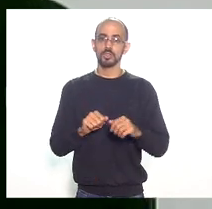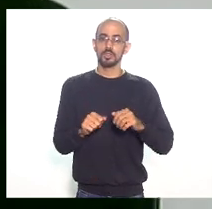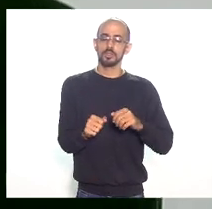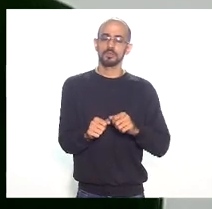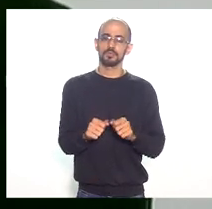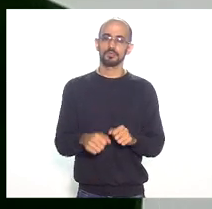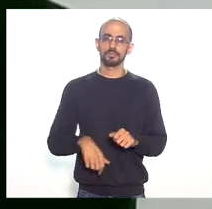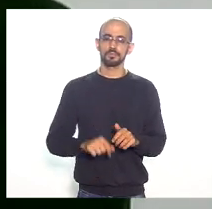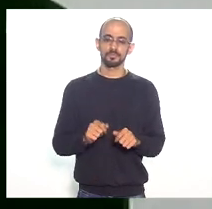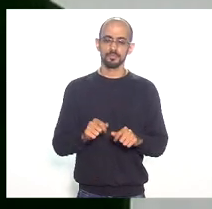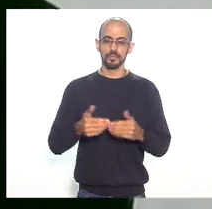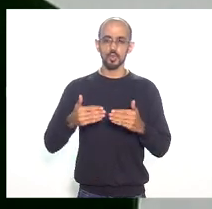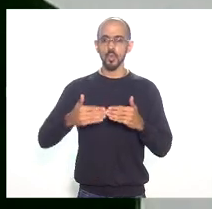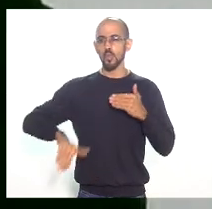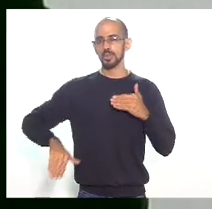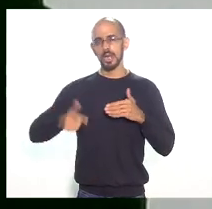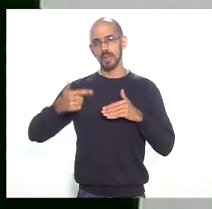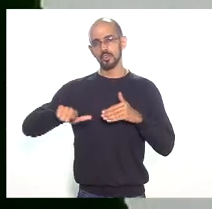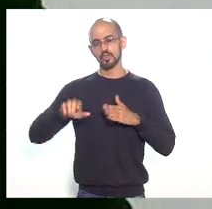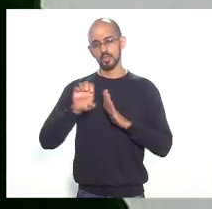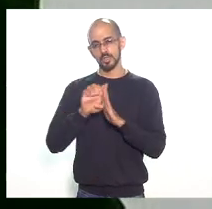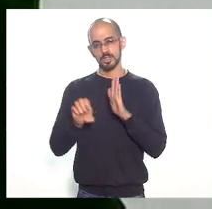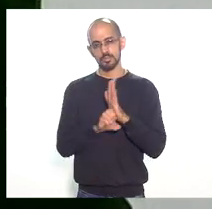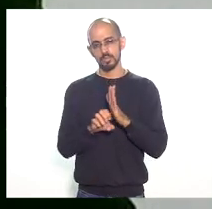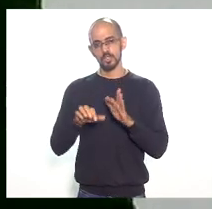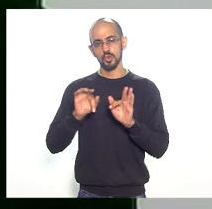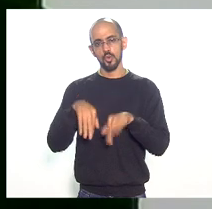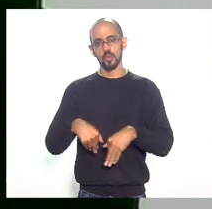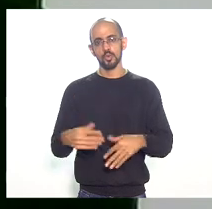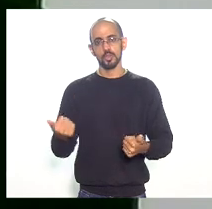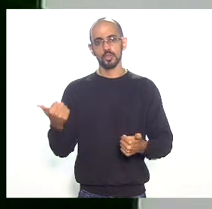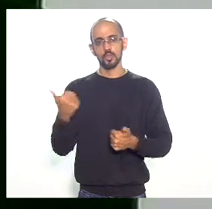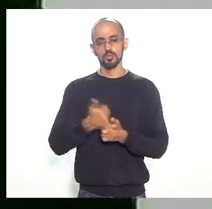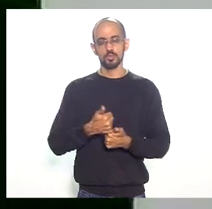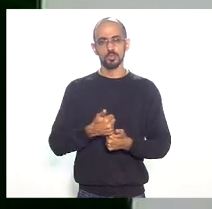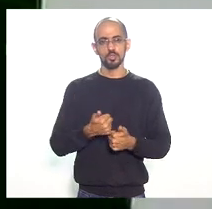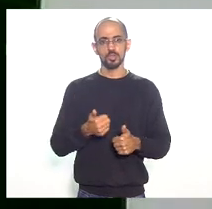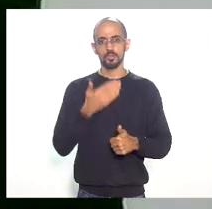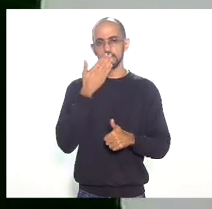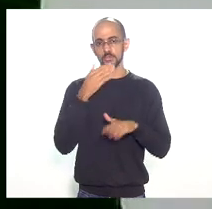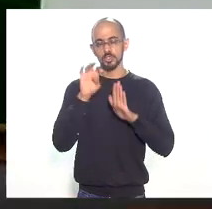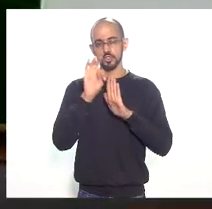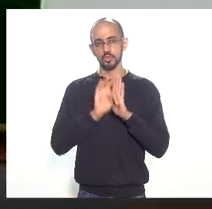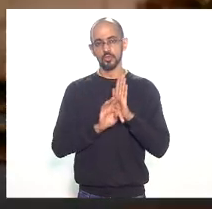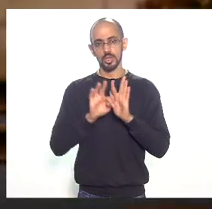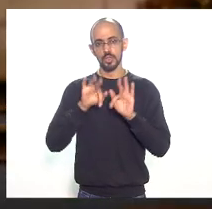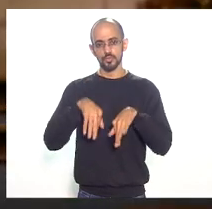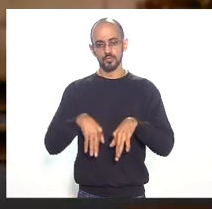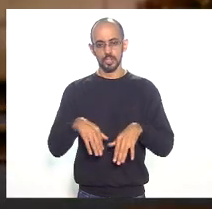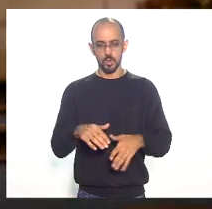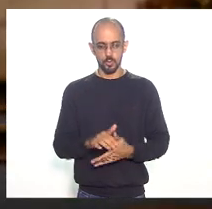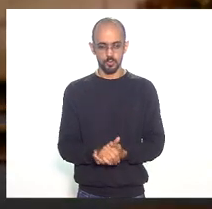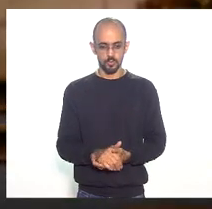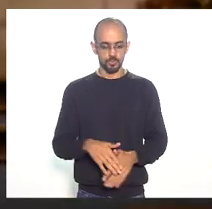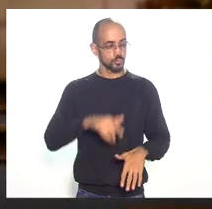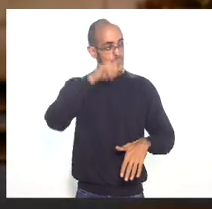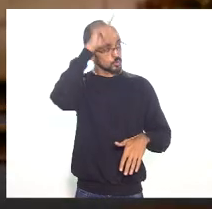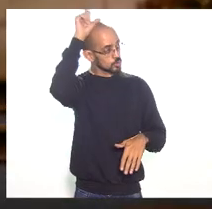Contrárias das emendas, concluído por substitutivo, pedindo forma final de redação. Senhor presidente,